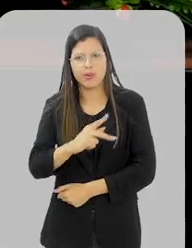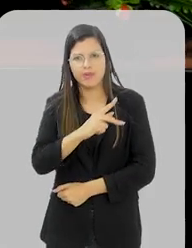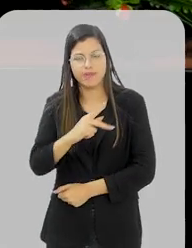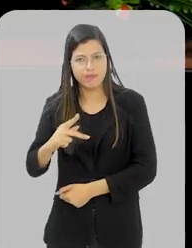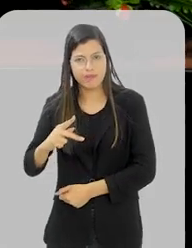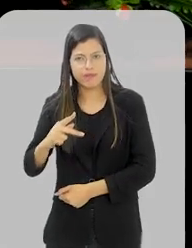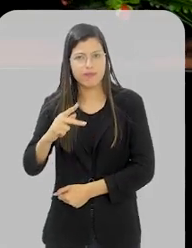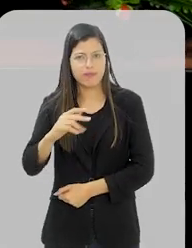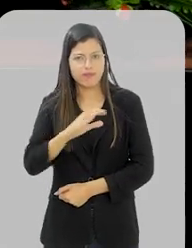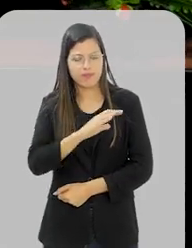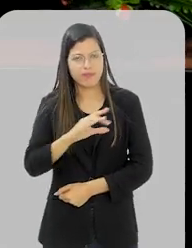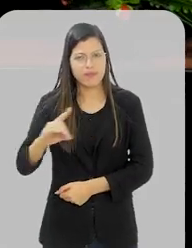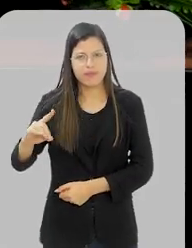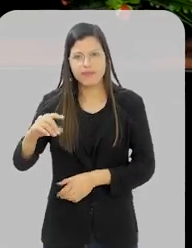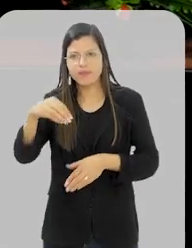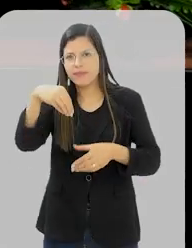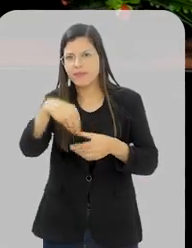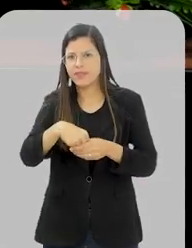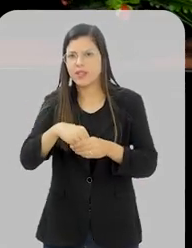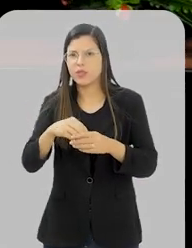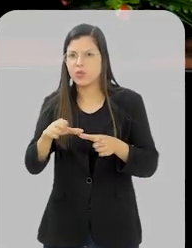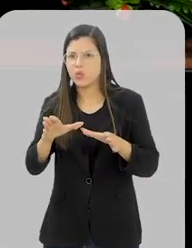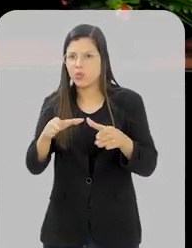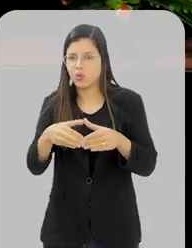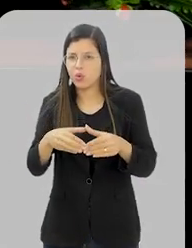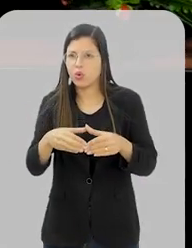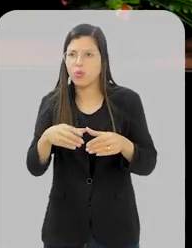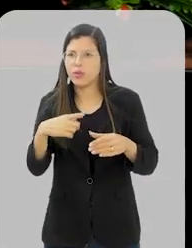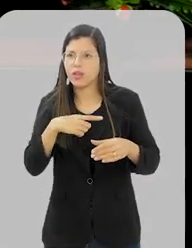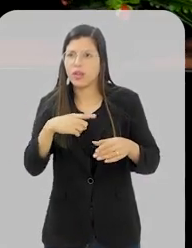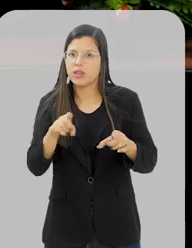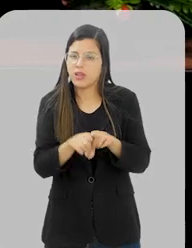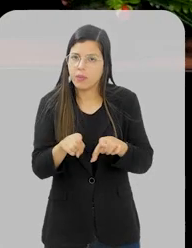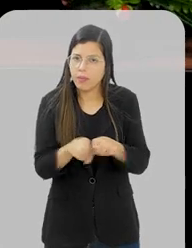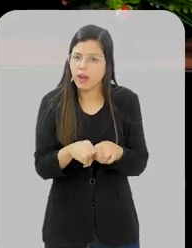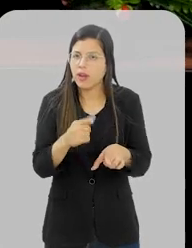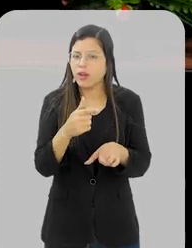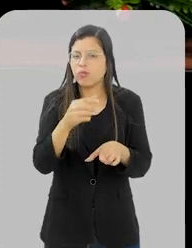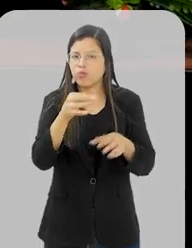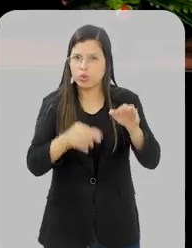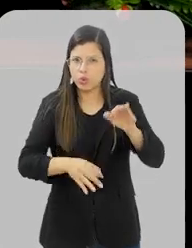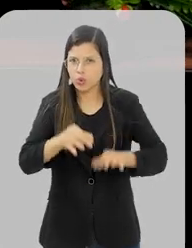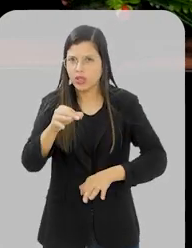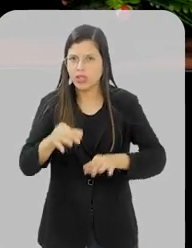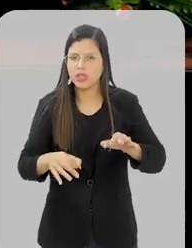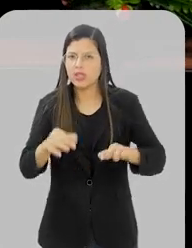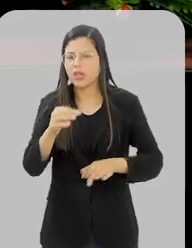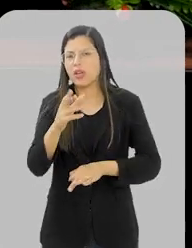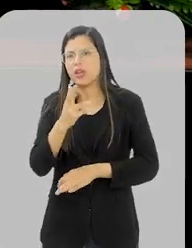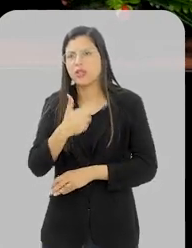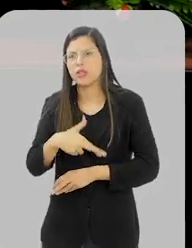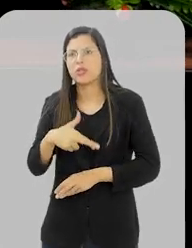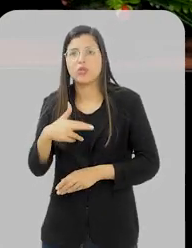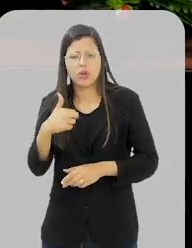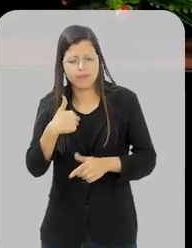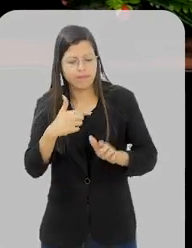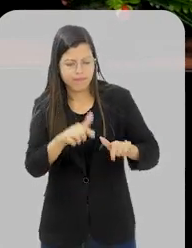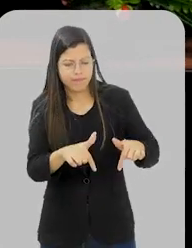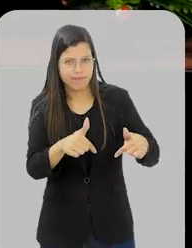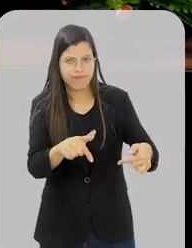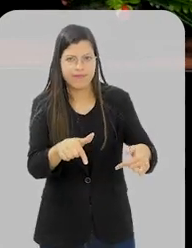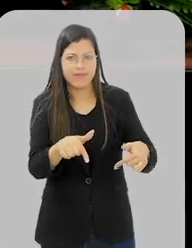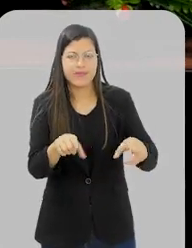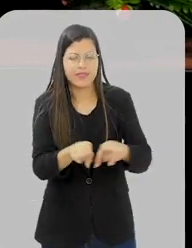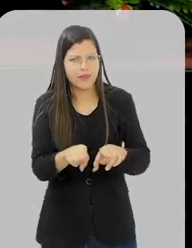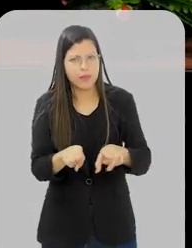eh coordena e dentro desse grupo tem um subgrupo que é dos juristas interreligioso que eu atuo também e dentro dessa